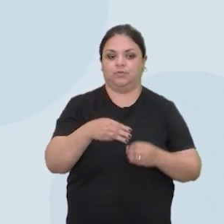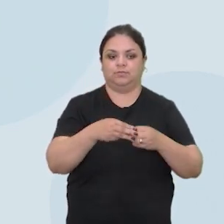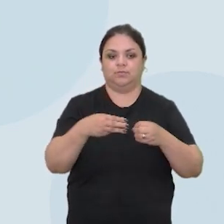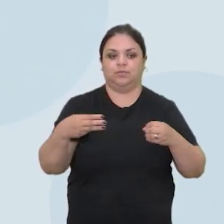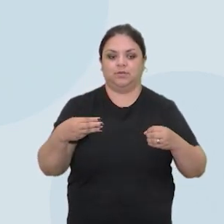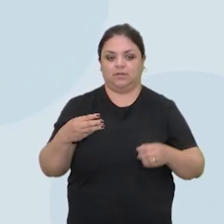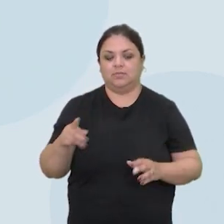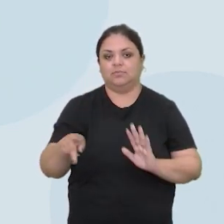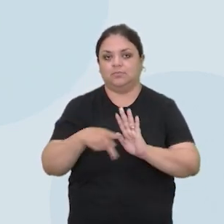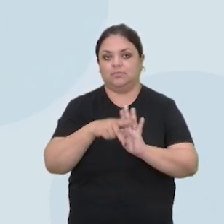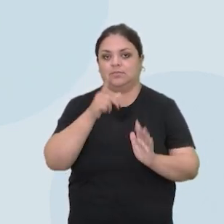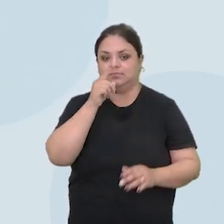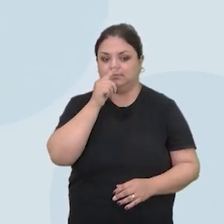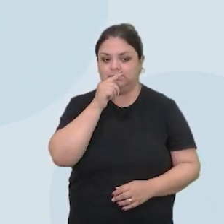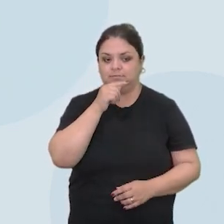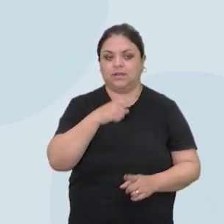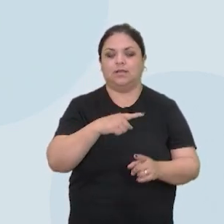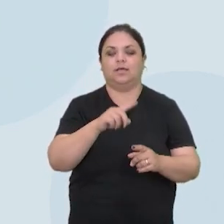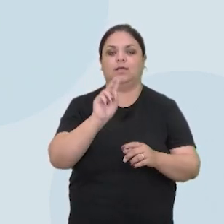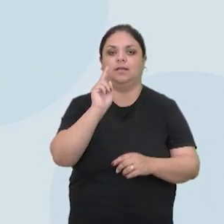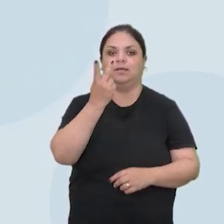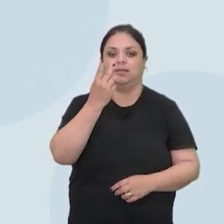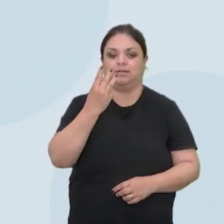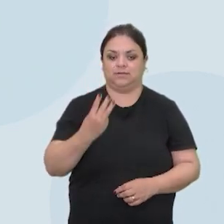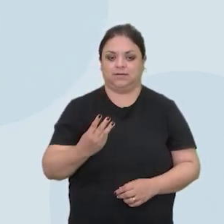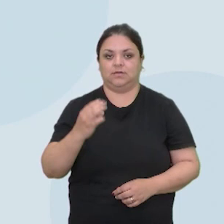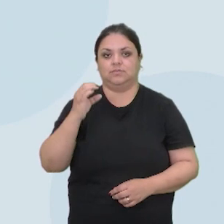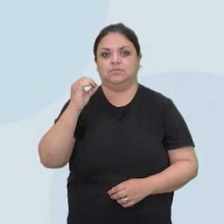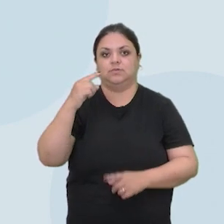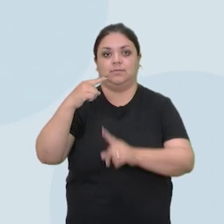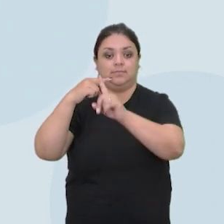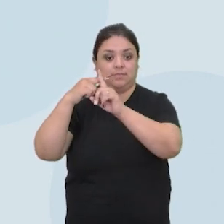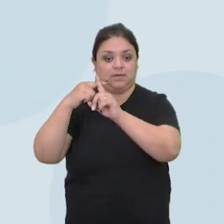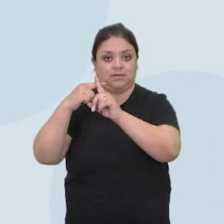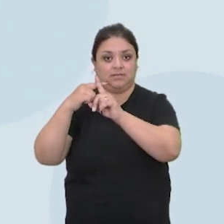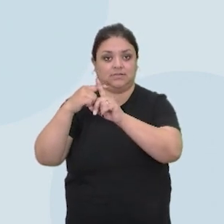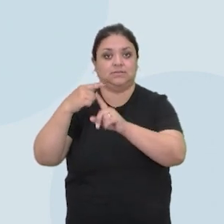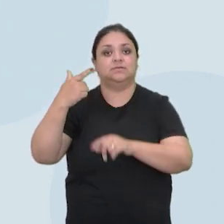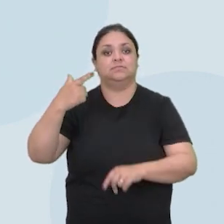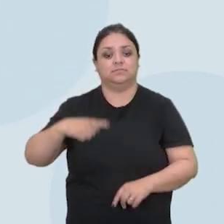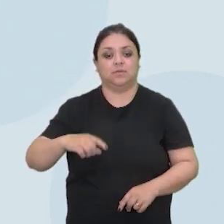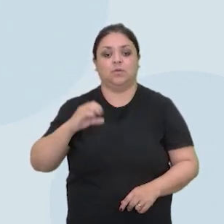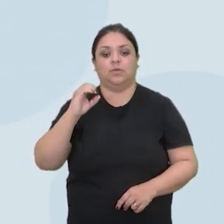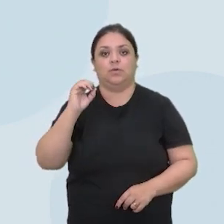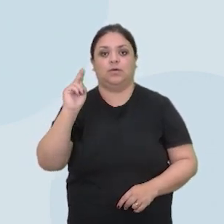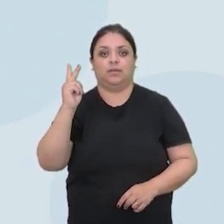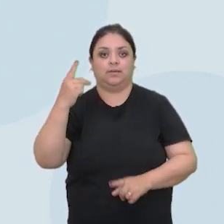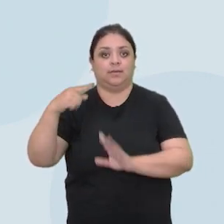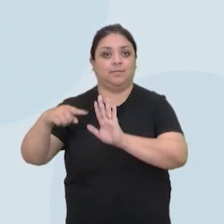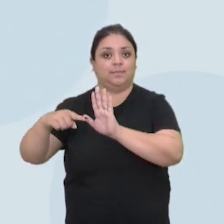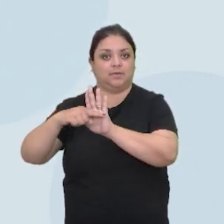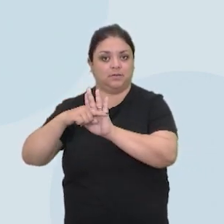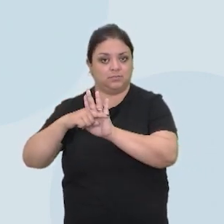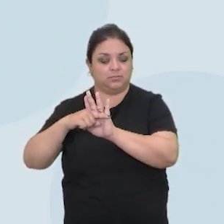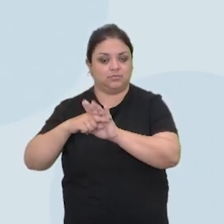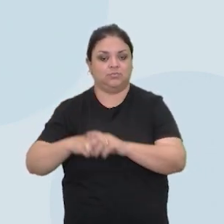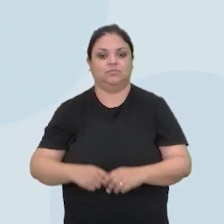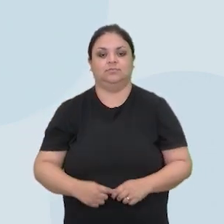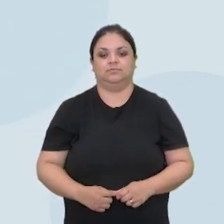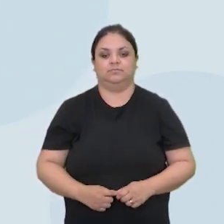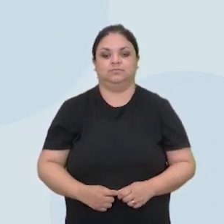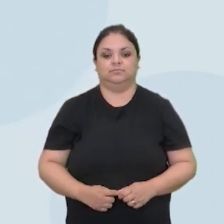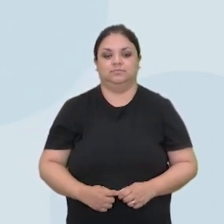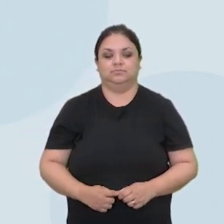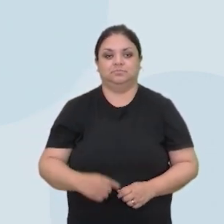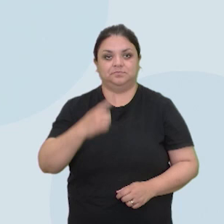o H3O+, e o OH-, tá certo? E aí, com essa equação montada, a gente vai ter